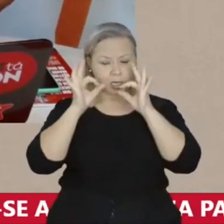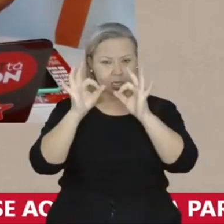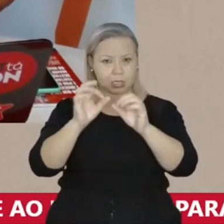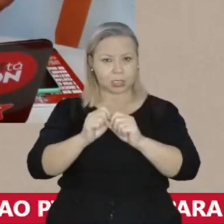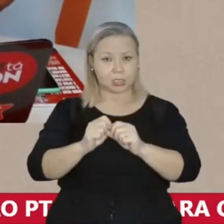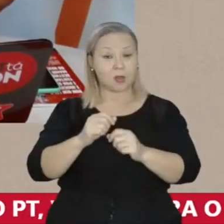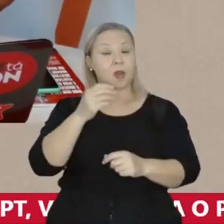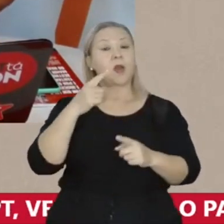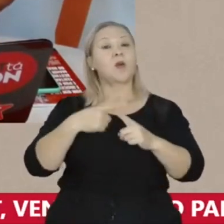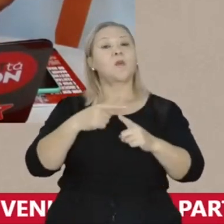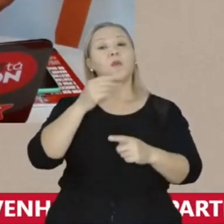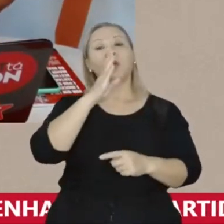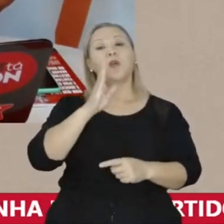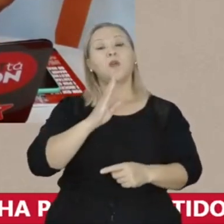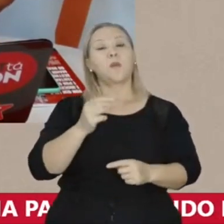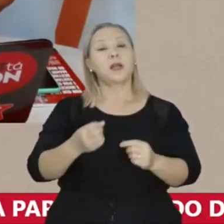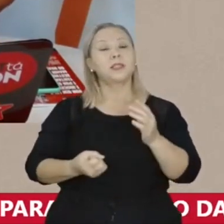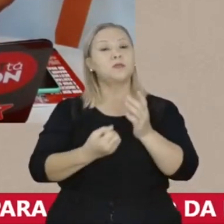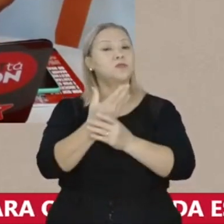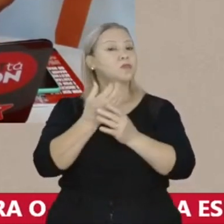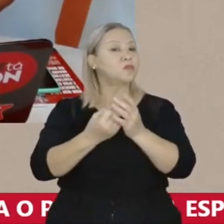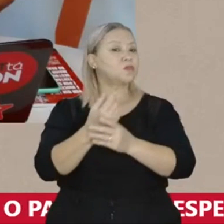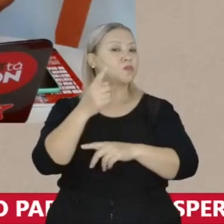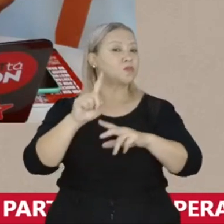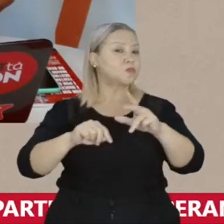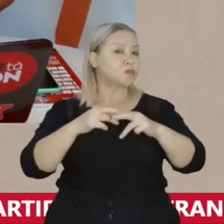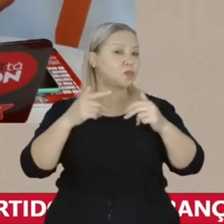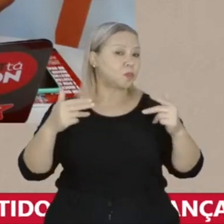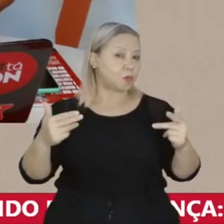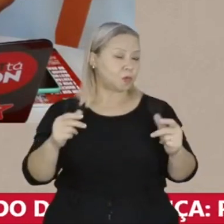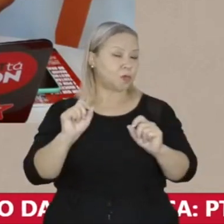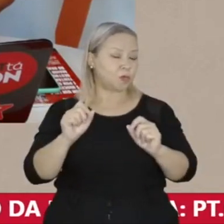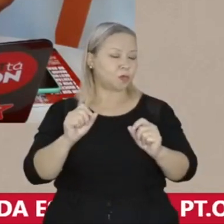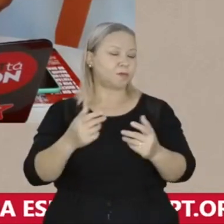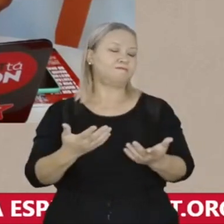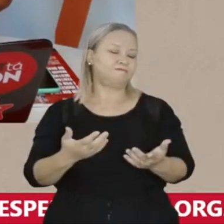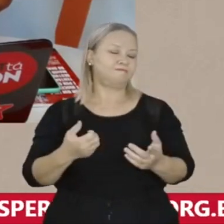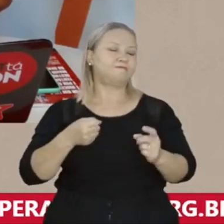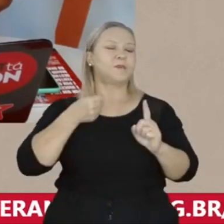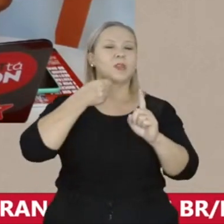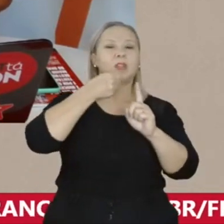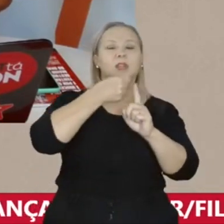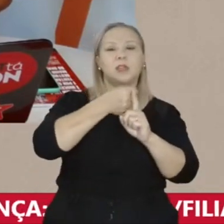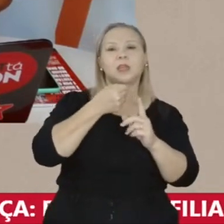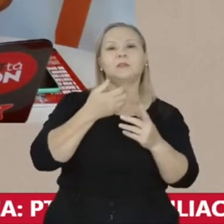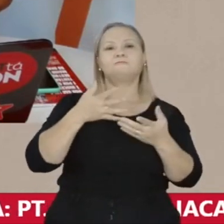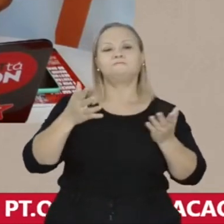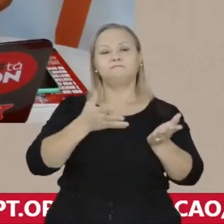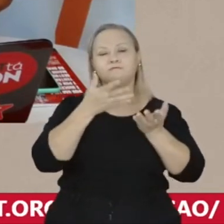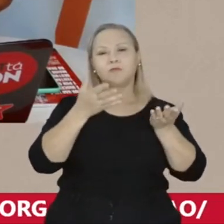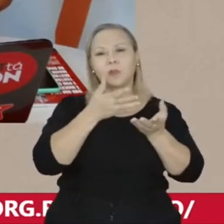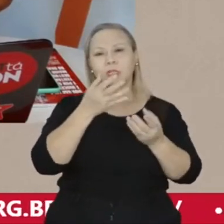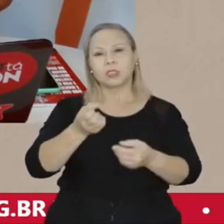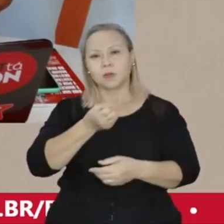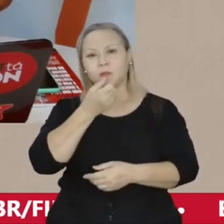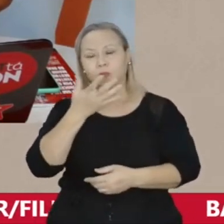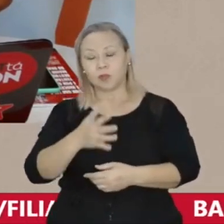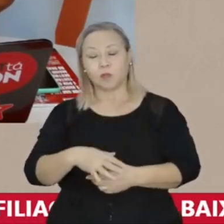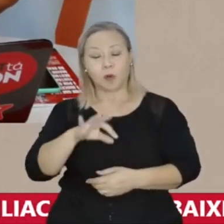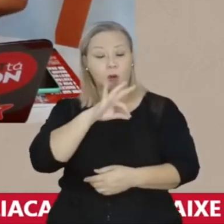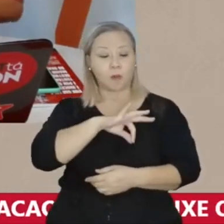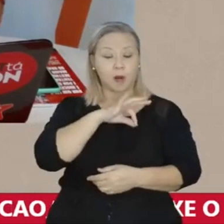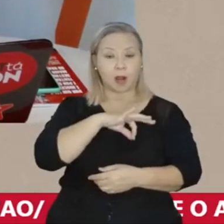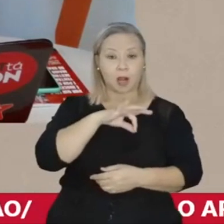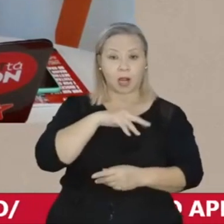produz boa parte dos derivados que consome, já teria um impacto muito favorável para o comportamento da inflação e para a renda da população brasileira. No